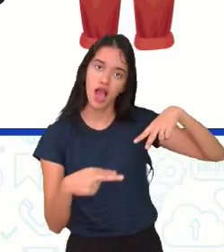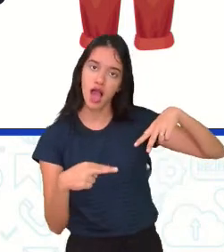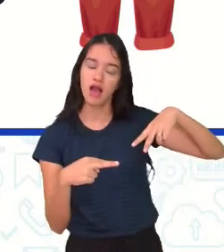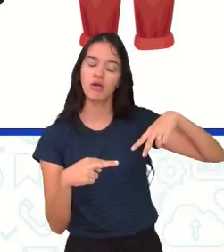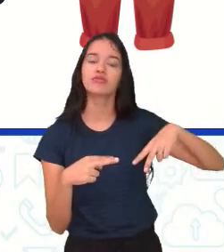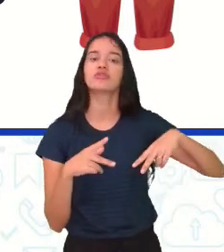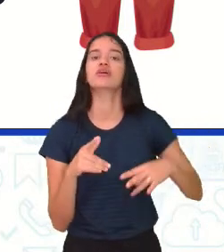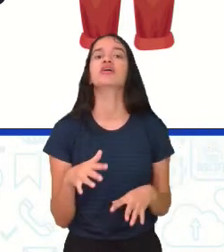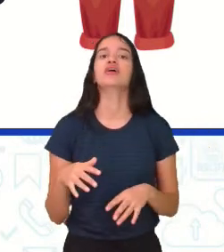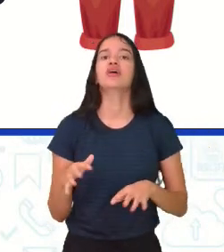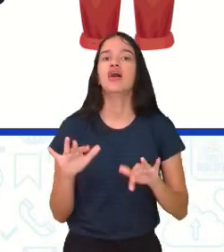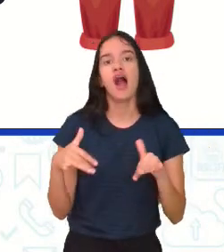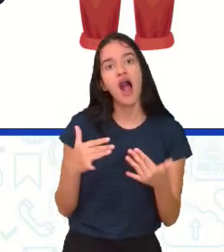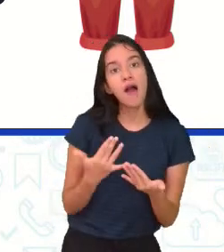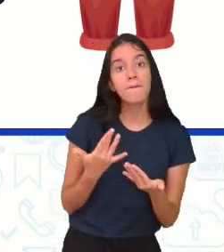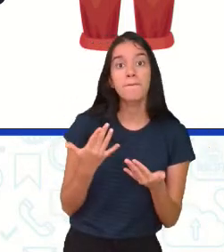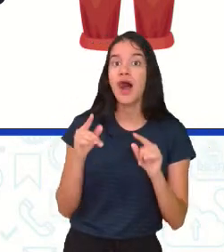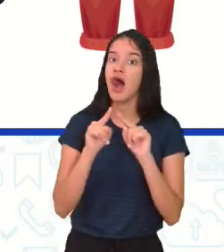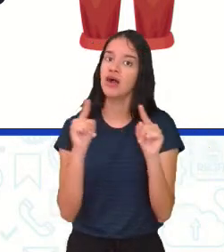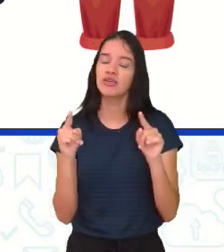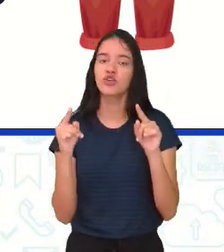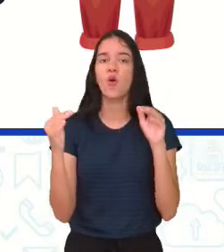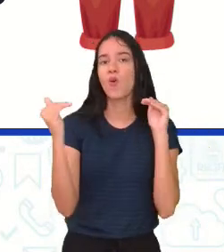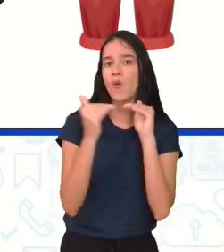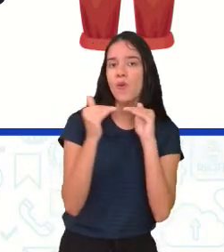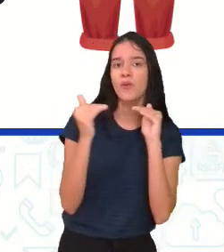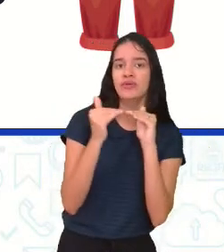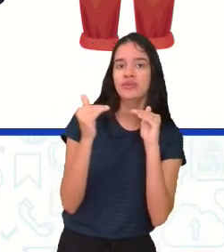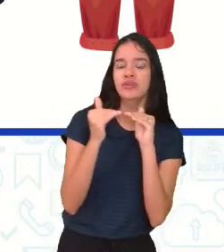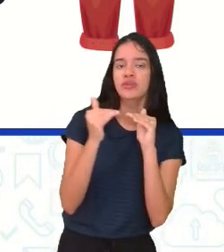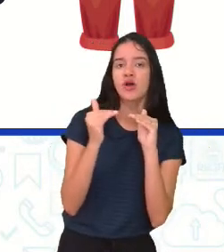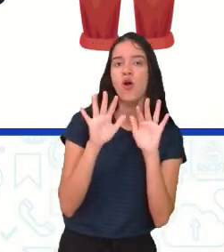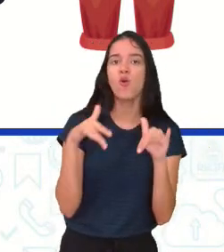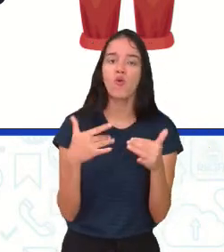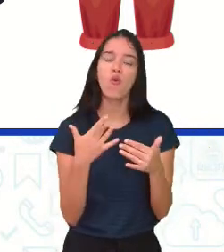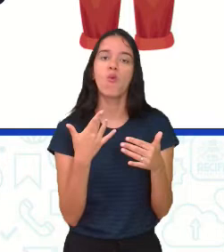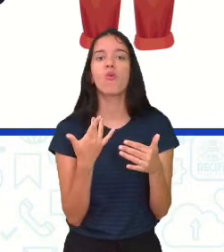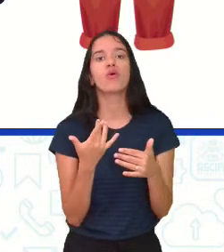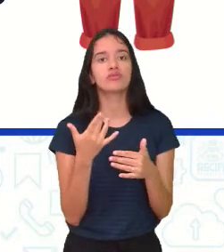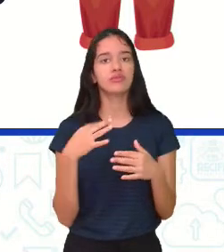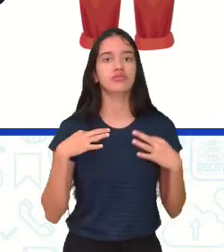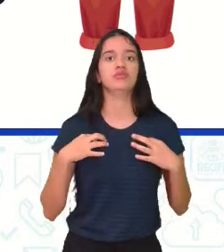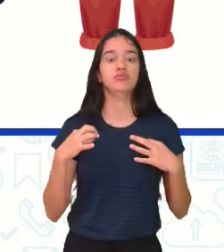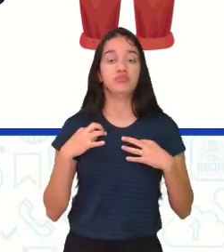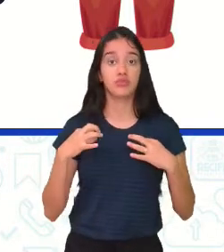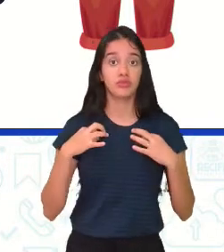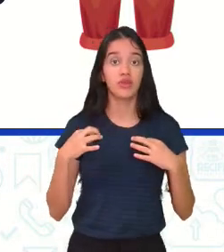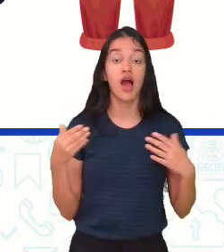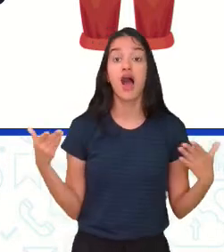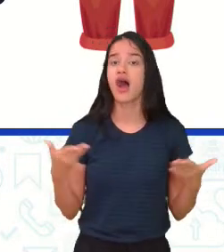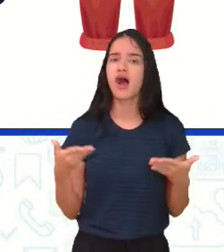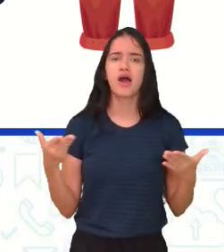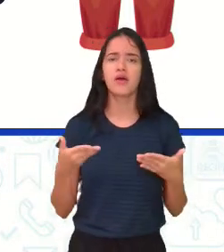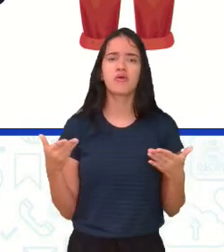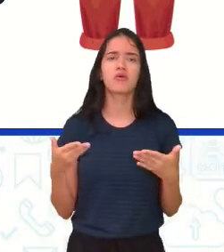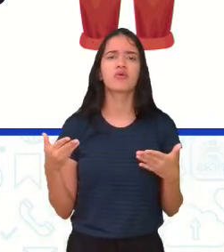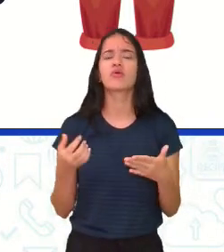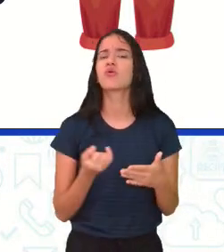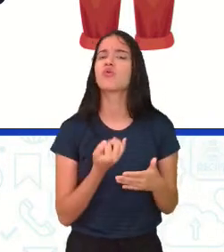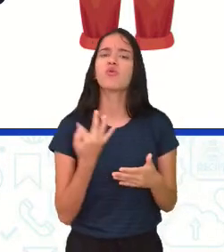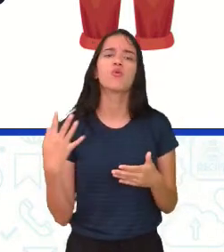se vestir, claro, combinando com as 4 blusas que ela escolheu. E agora,